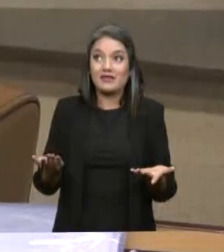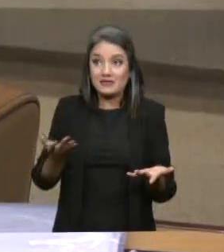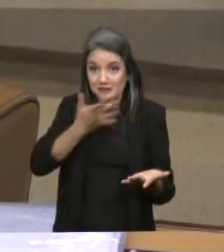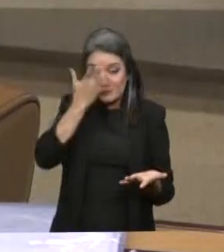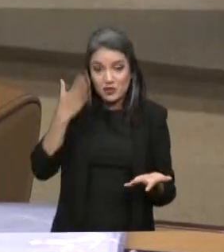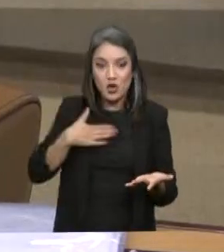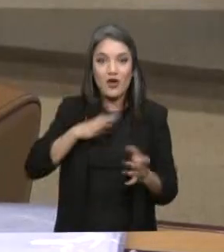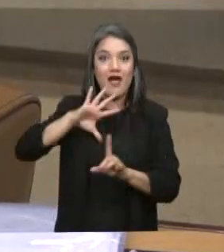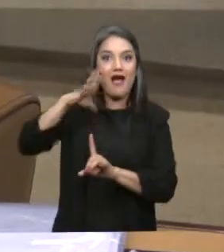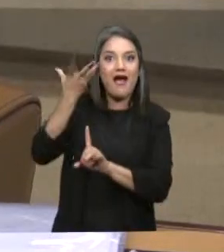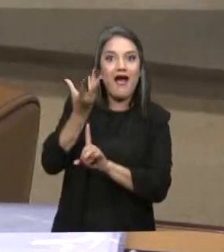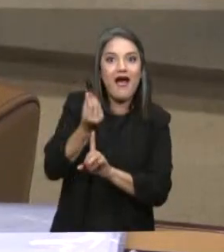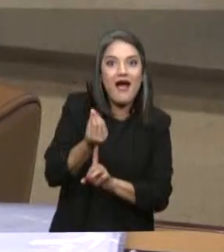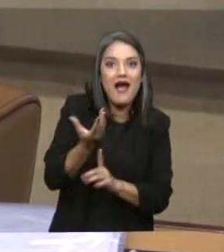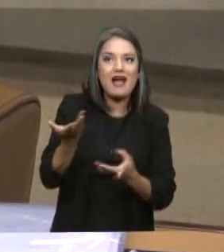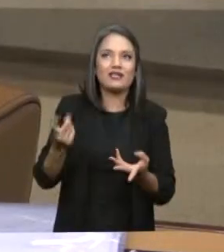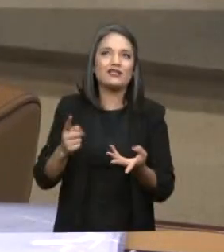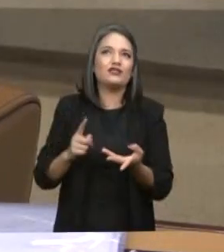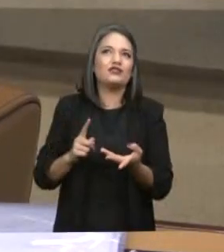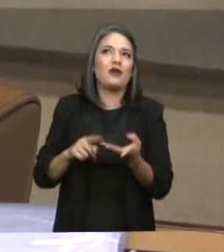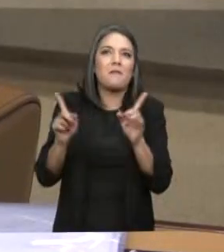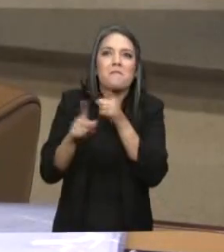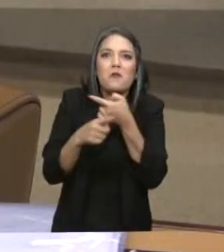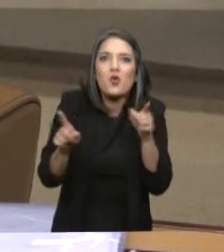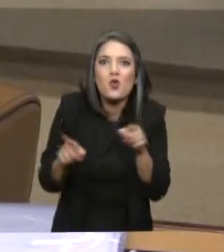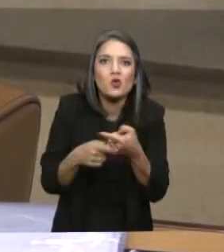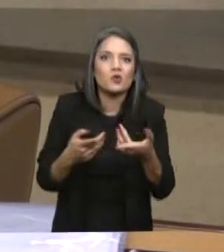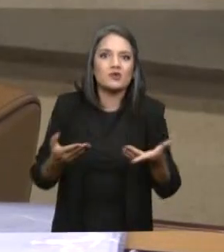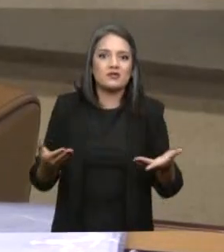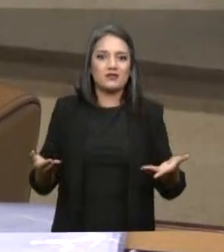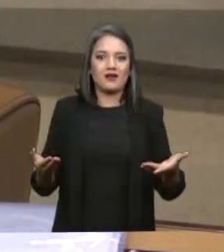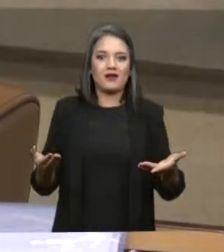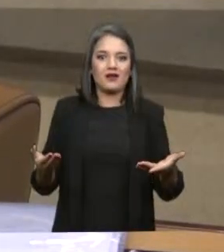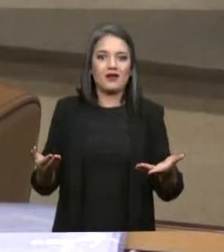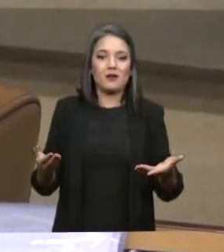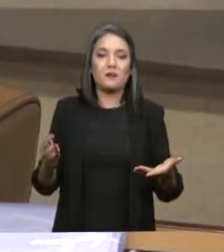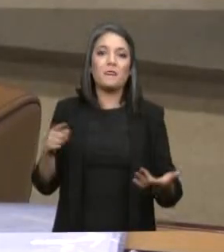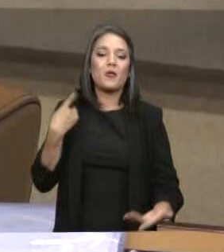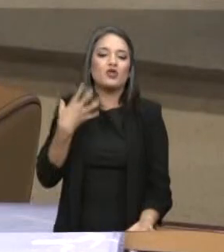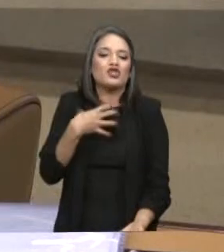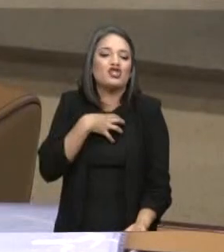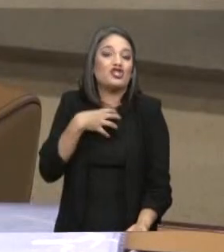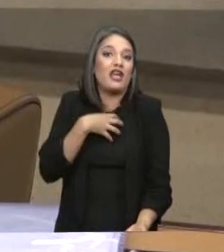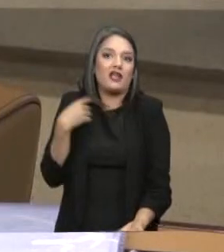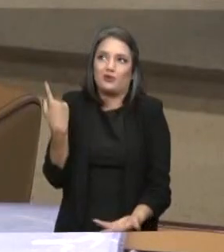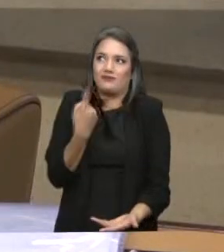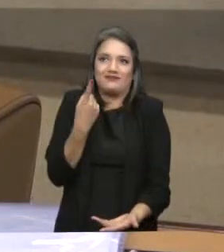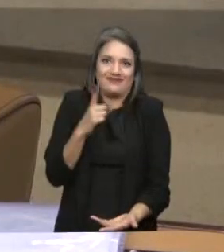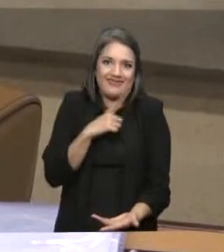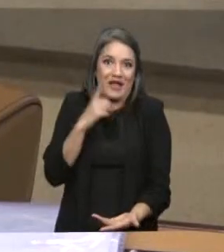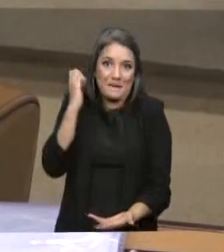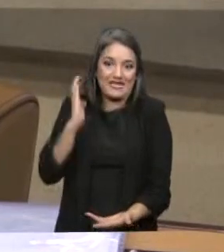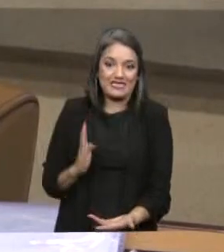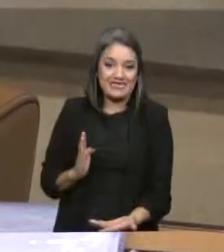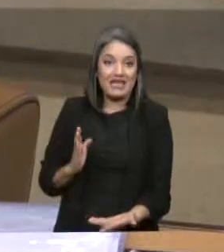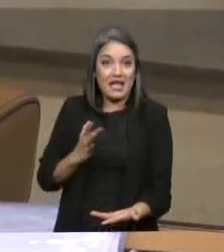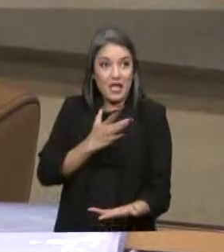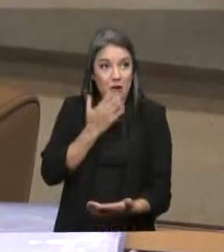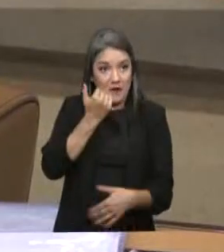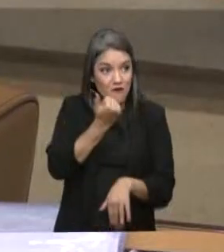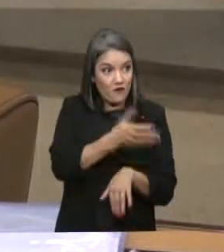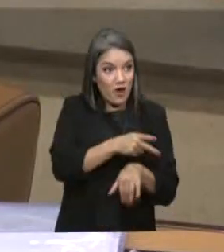pela arte pela música pelo nosso modo de ser mas também